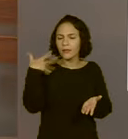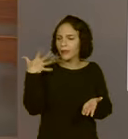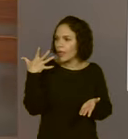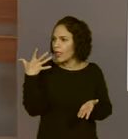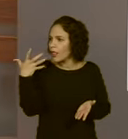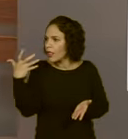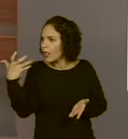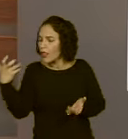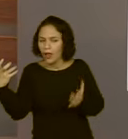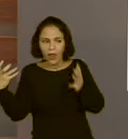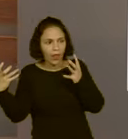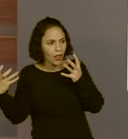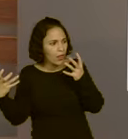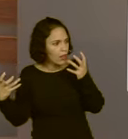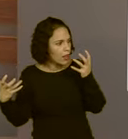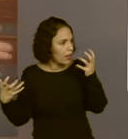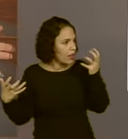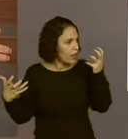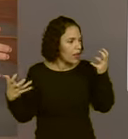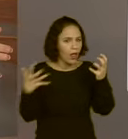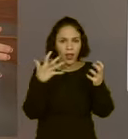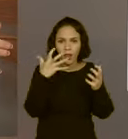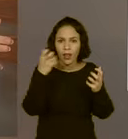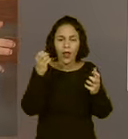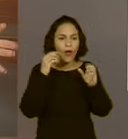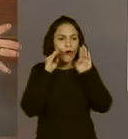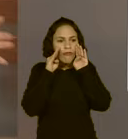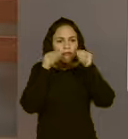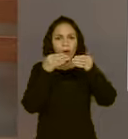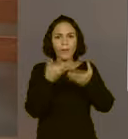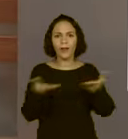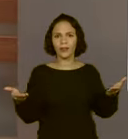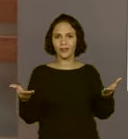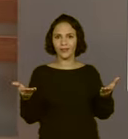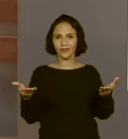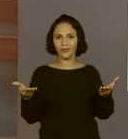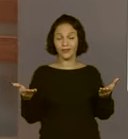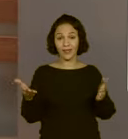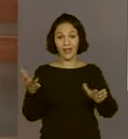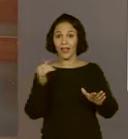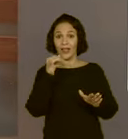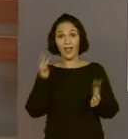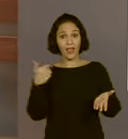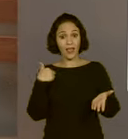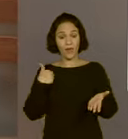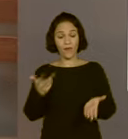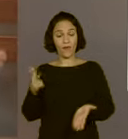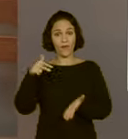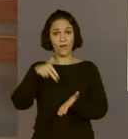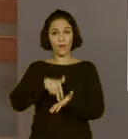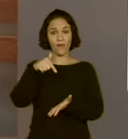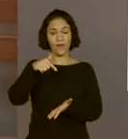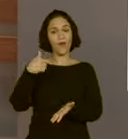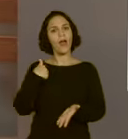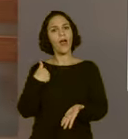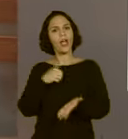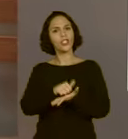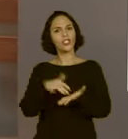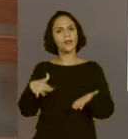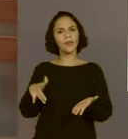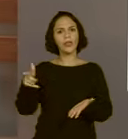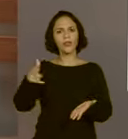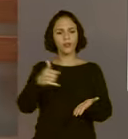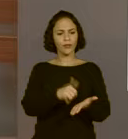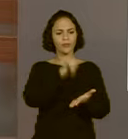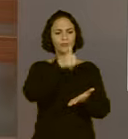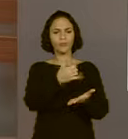gente a sair do foco, né? Porque você está aqui fazendo um trabalho de escola, de repente toca o